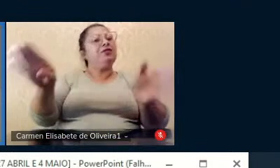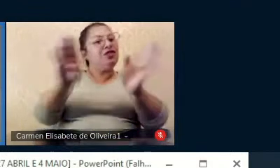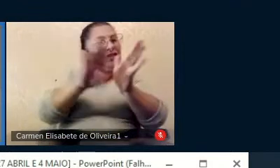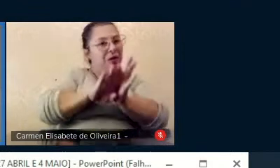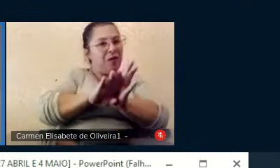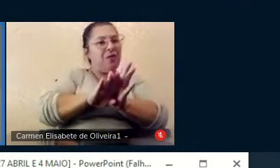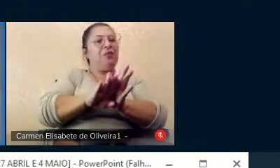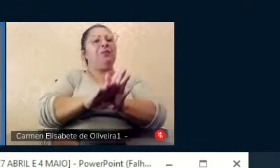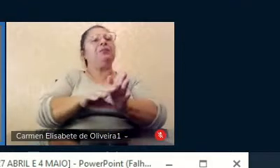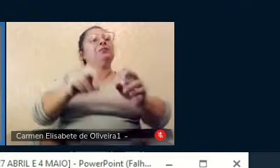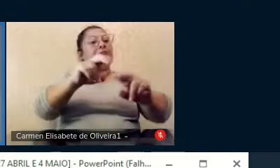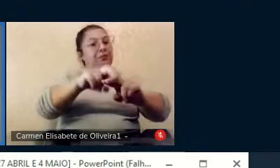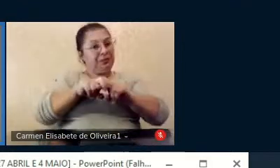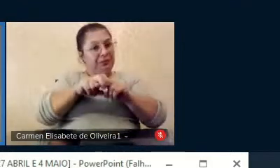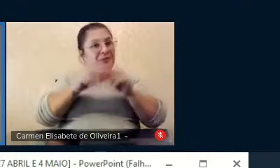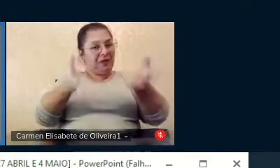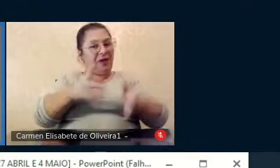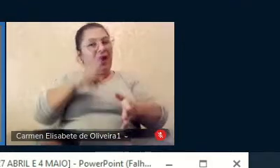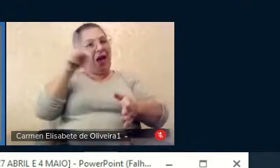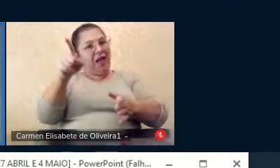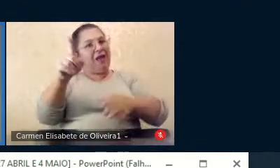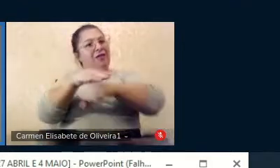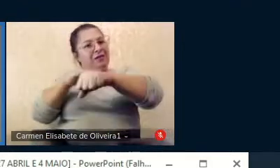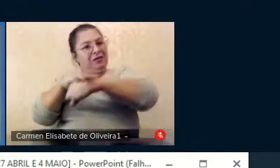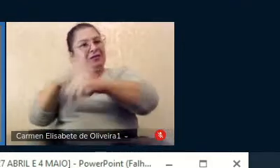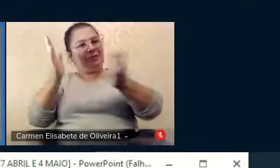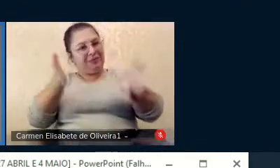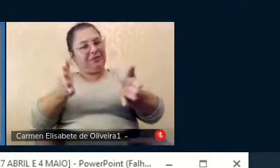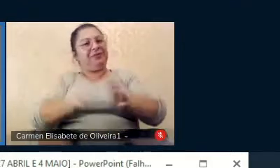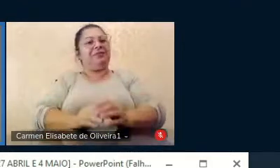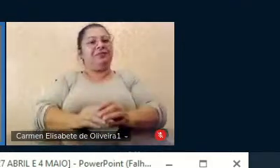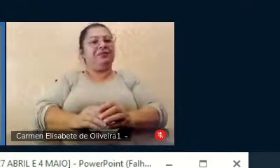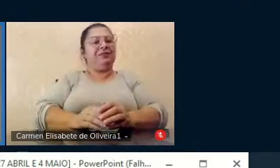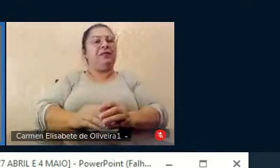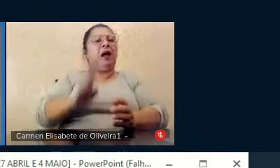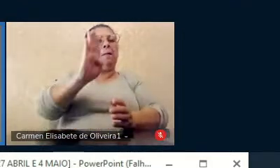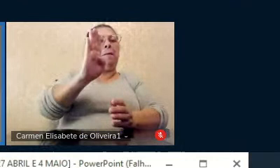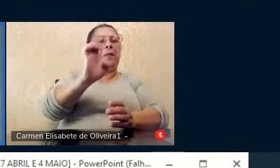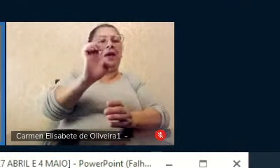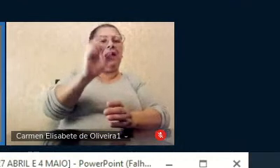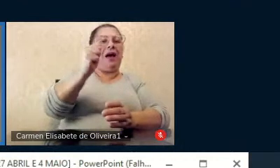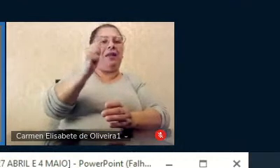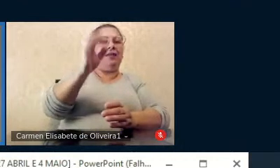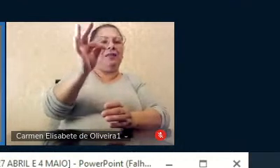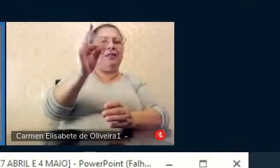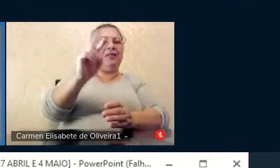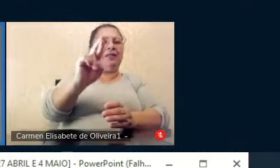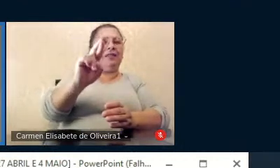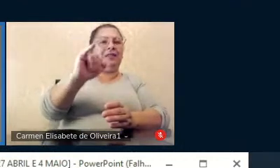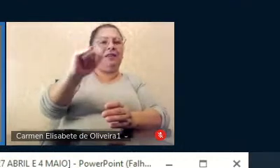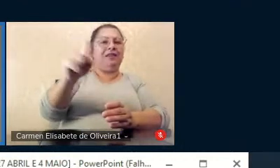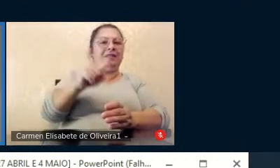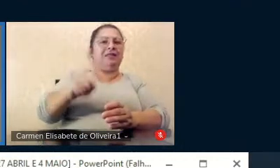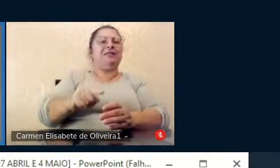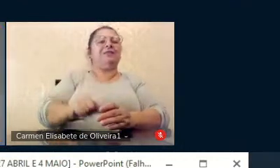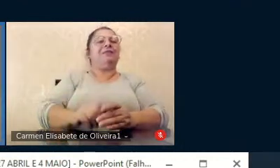chegou. Então, eu vou passar a palavra para a professora Beatriz Helena Dalmolin, para ela também dar uma